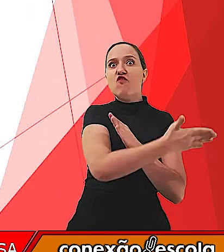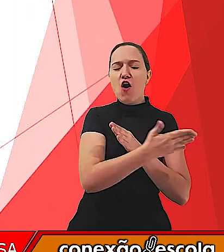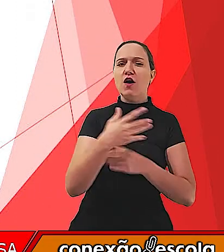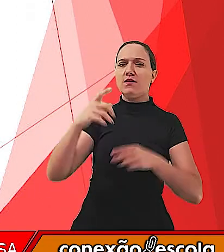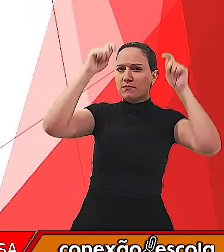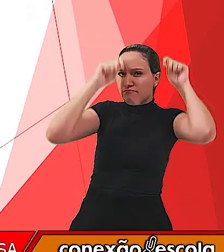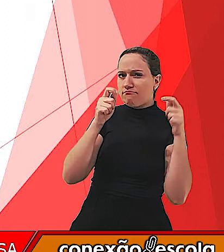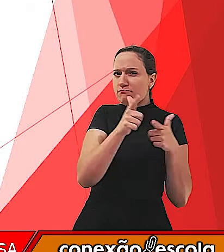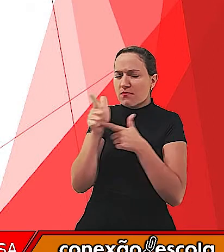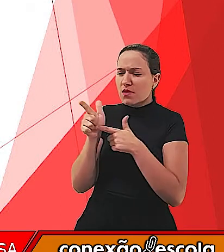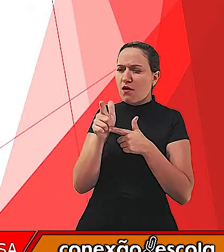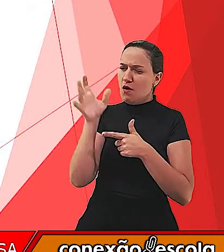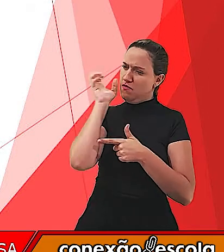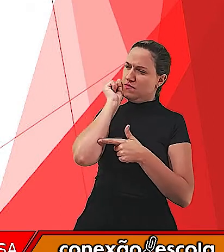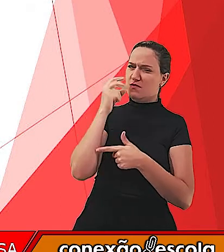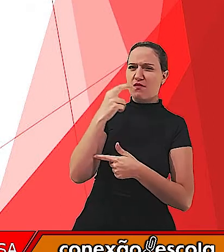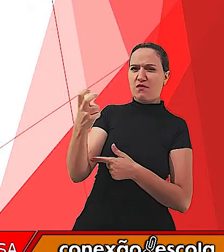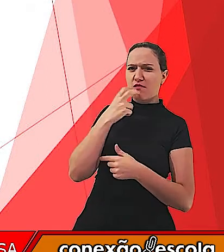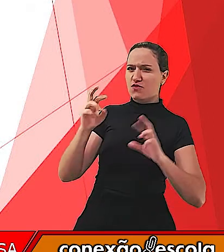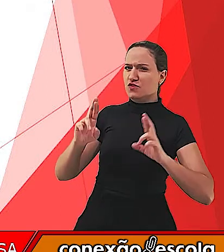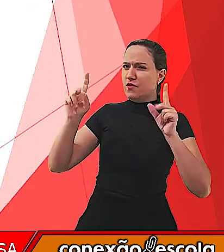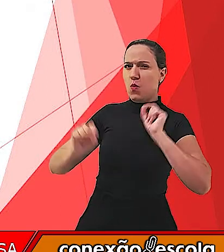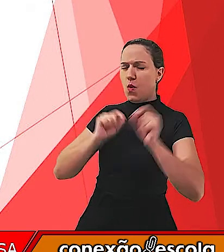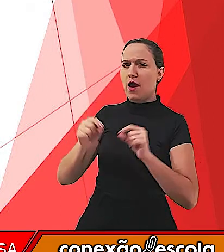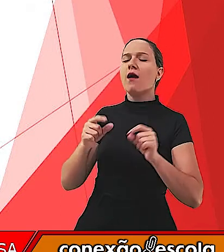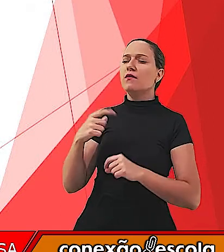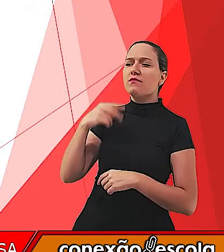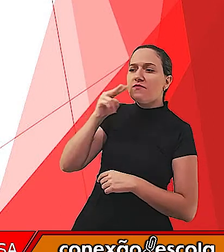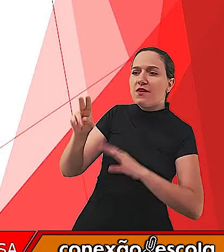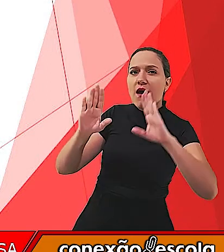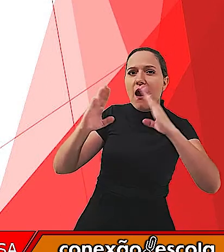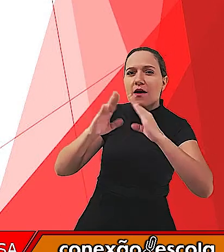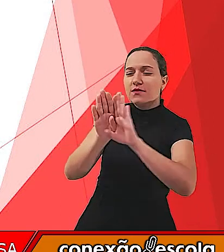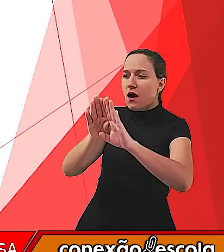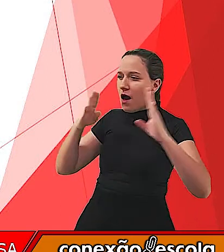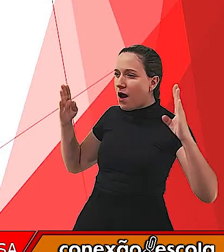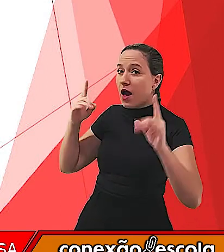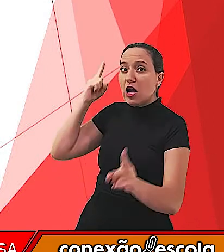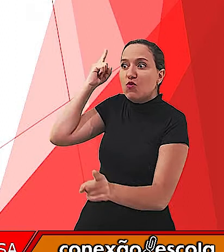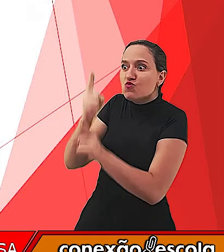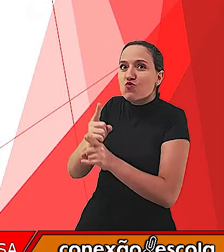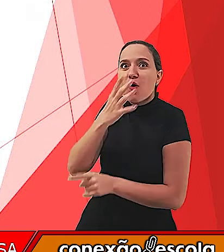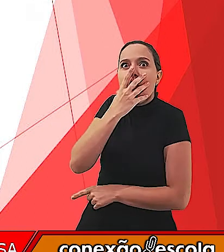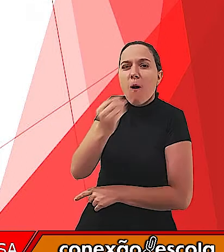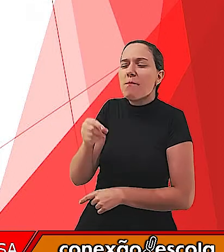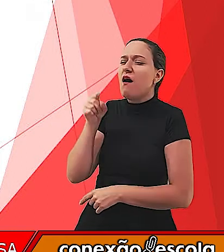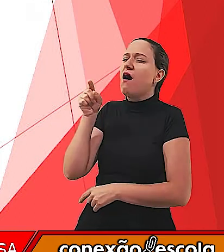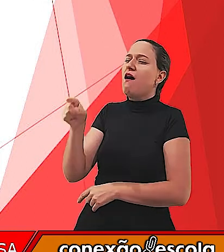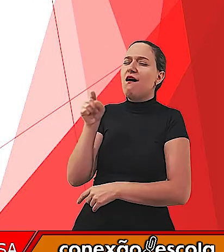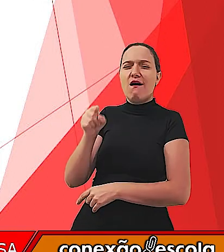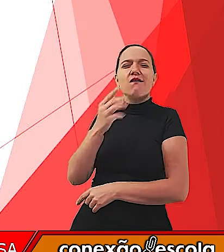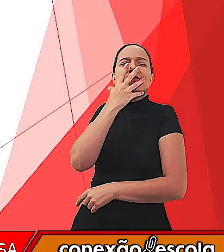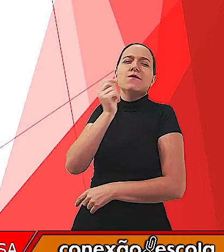esquisito é esse?" Ele entrou e encontrou o lobo. "Ah, é você que está aí, né, seu